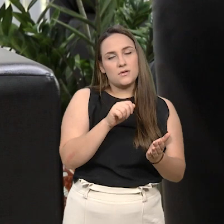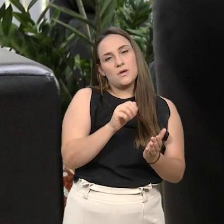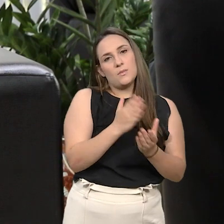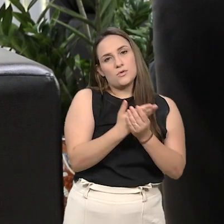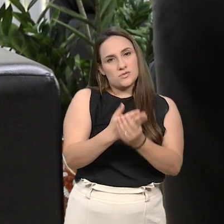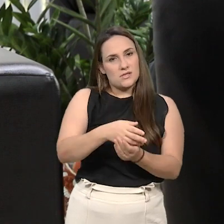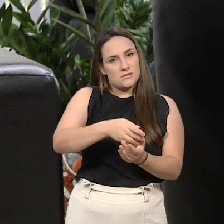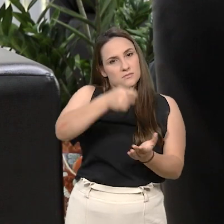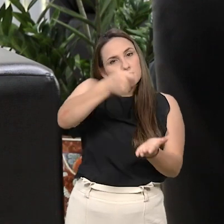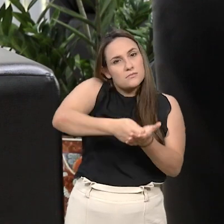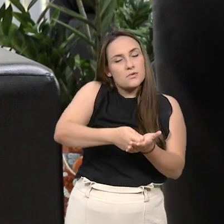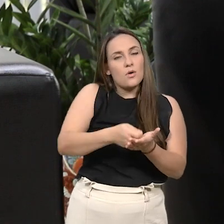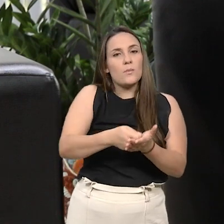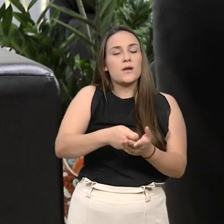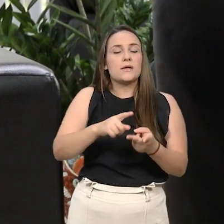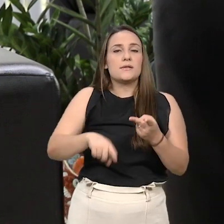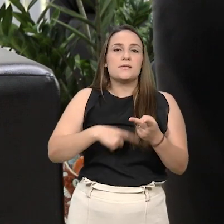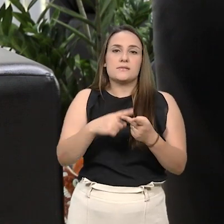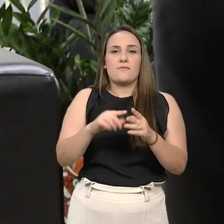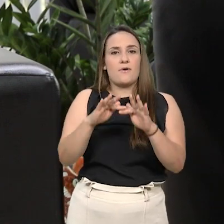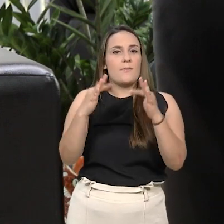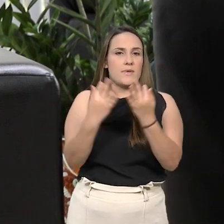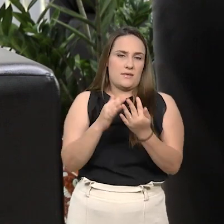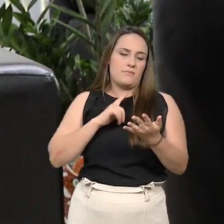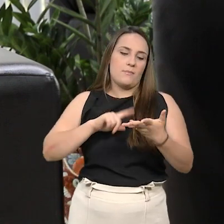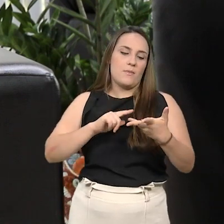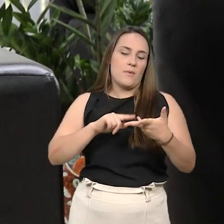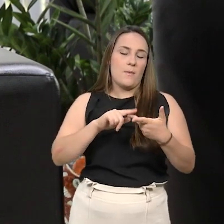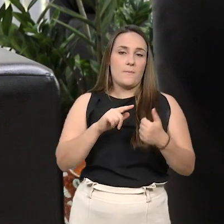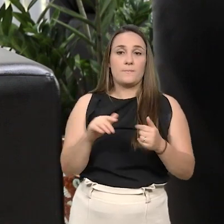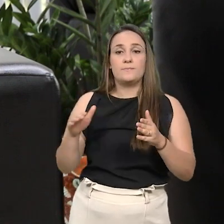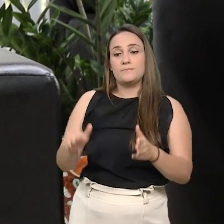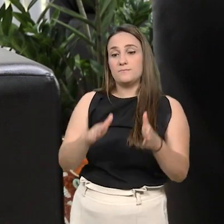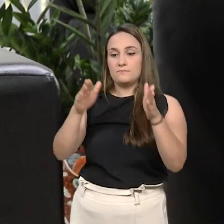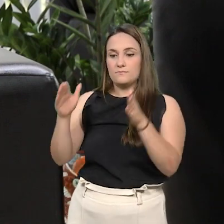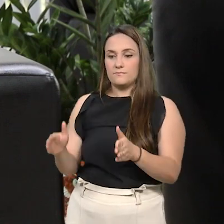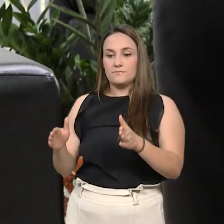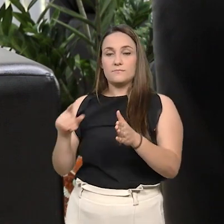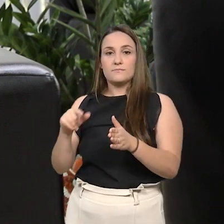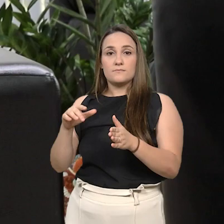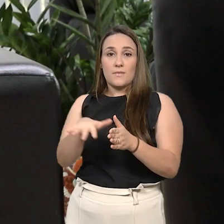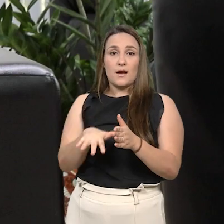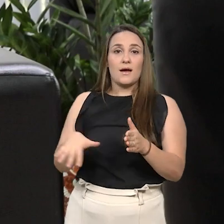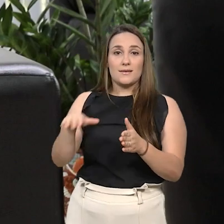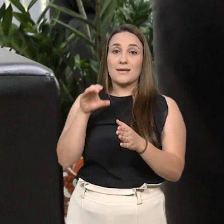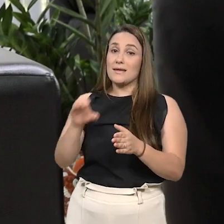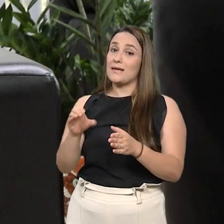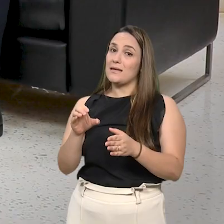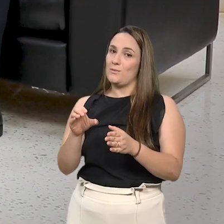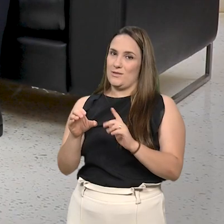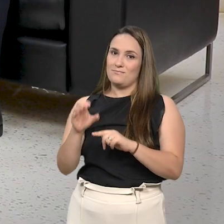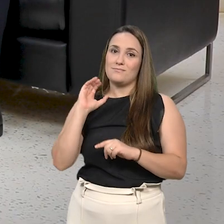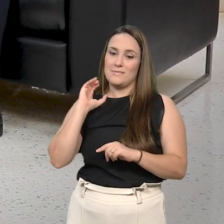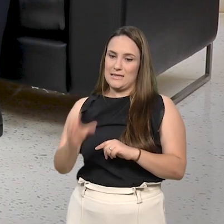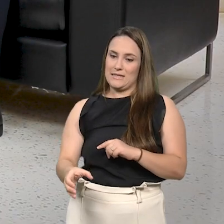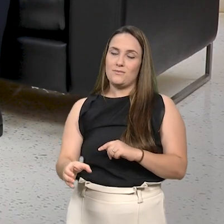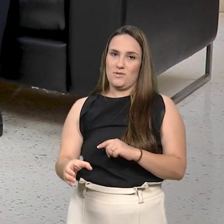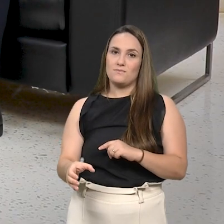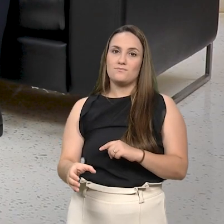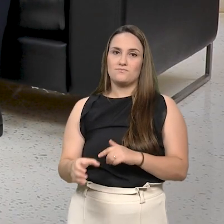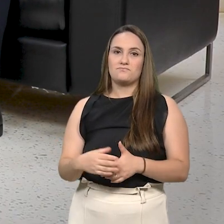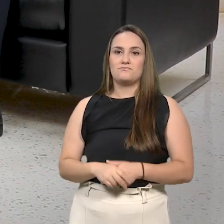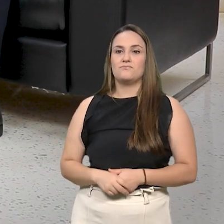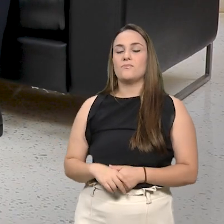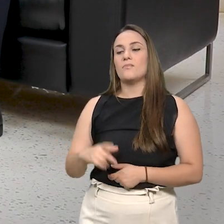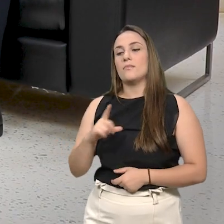parte relativa à família, tudo mais. E temos um outro IAP, o terceiro, que é para a área criminal. Então lá você tem